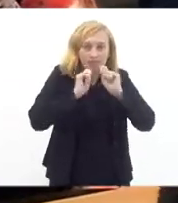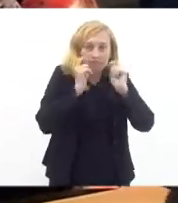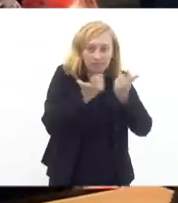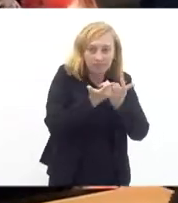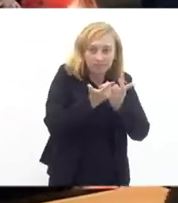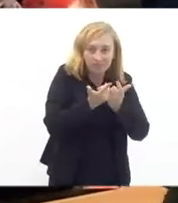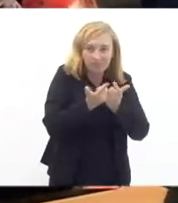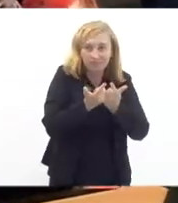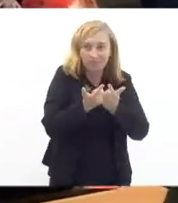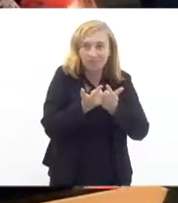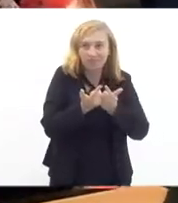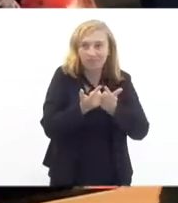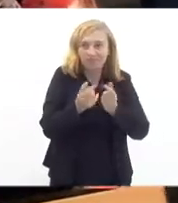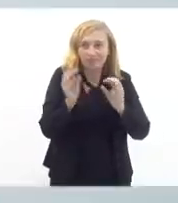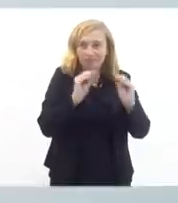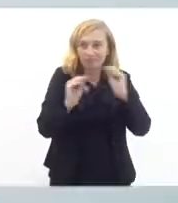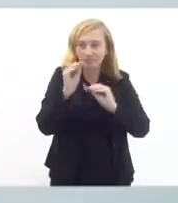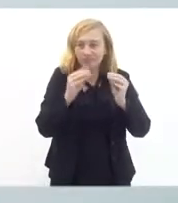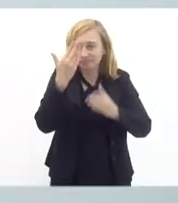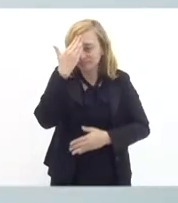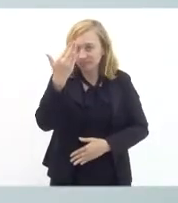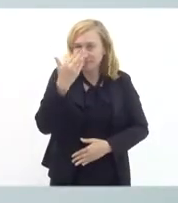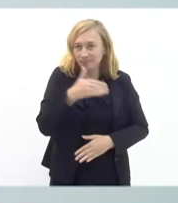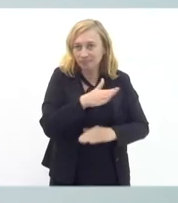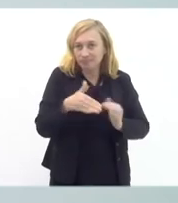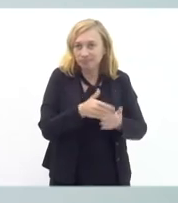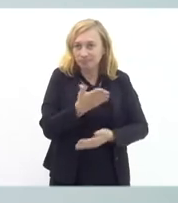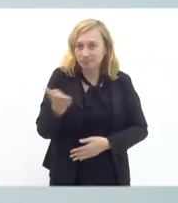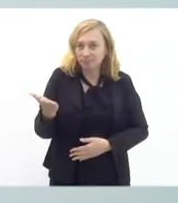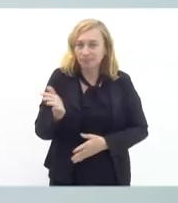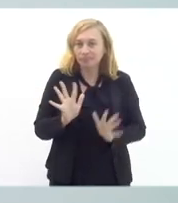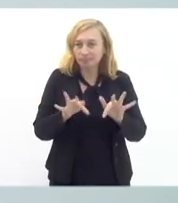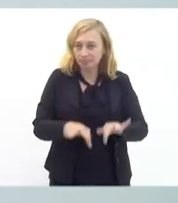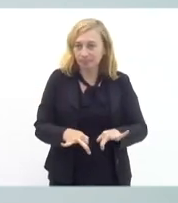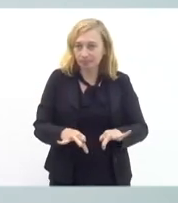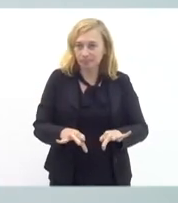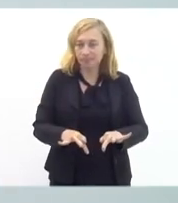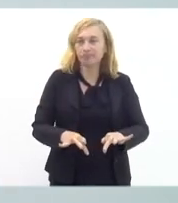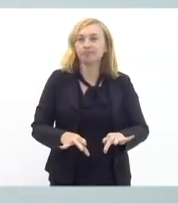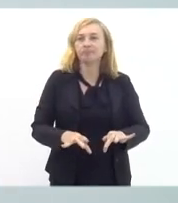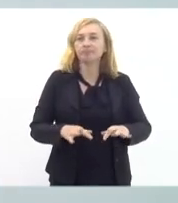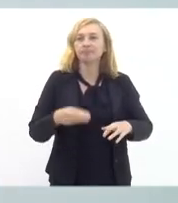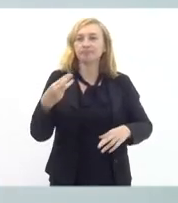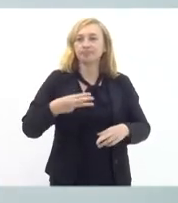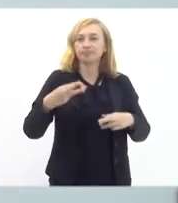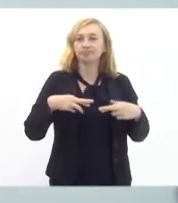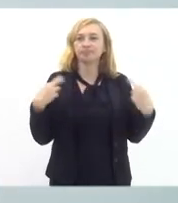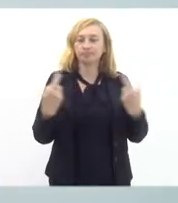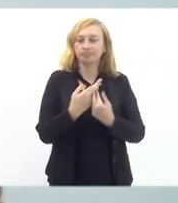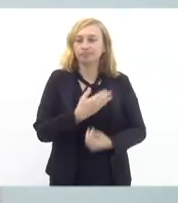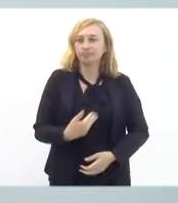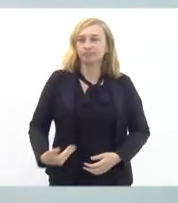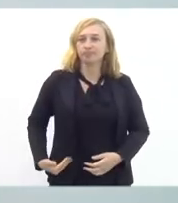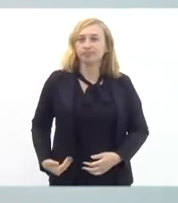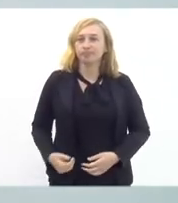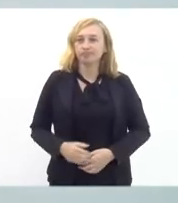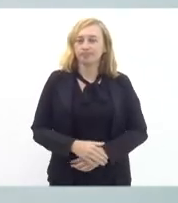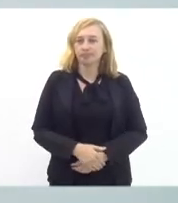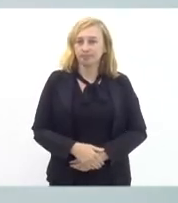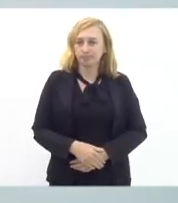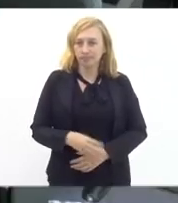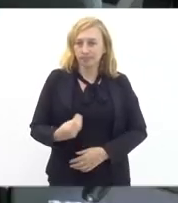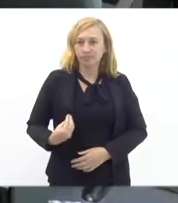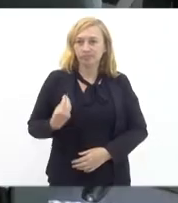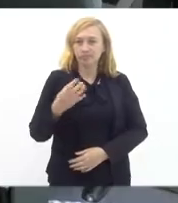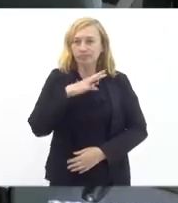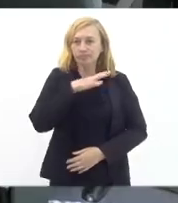falei. Tá bom. Tá? No mais, beijo, muito obrigado a todos. E dou por encerrada a terceira audiência pública. Bem-estar animal.